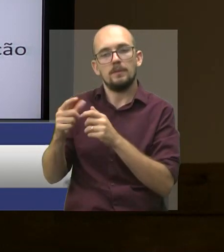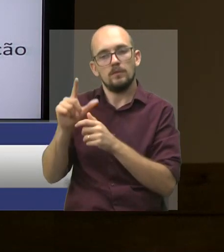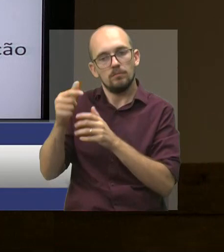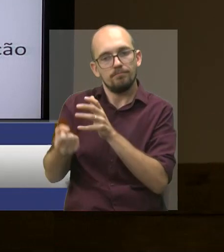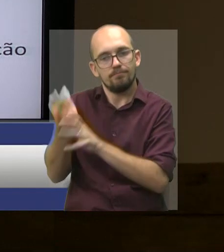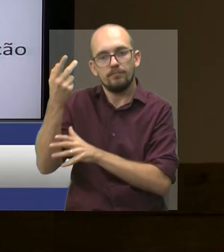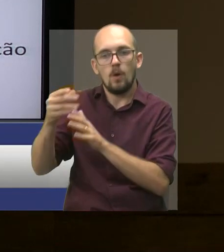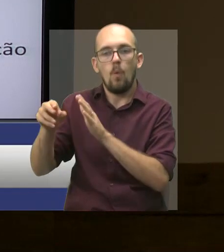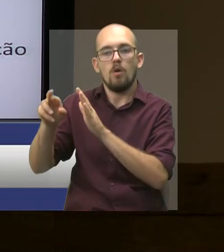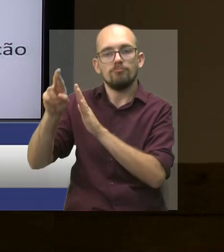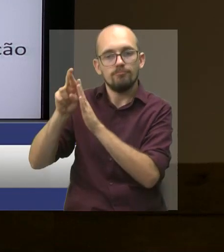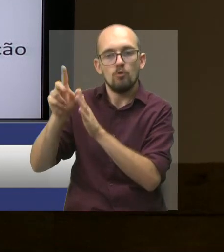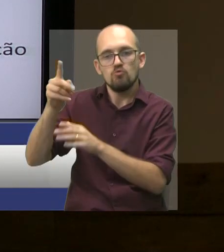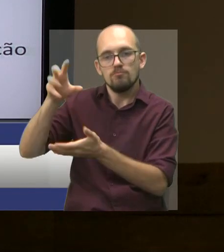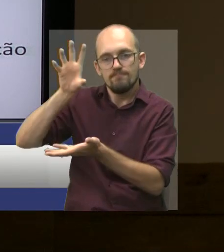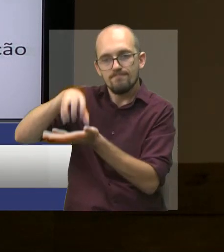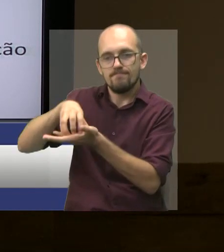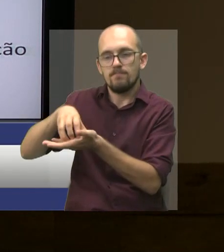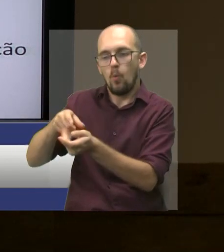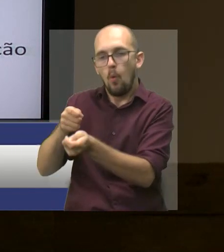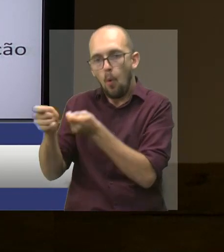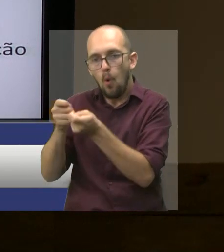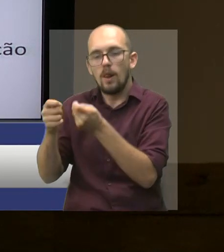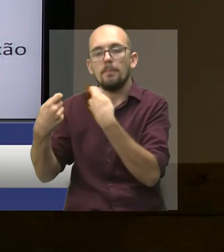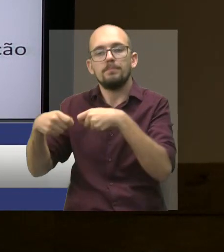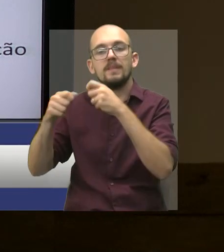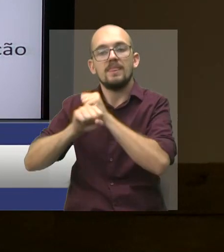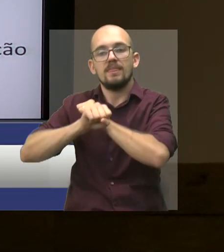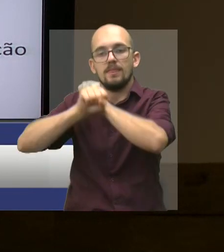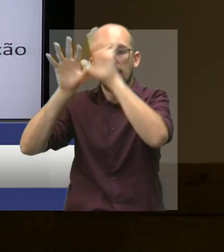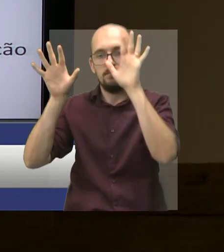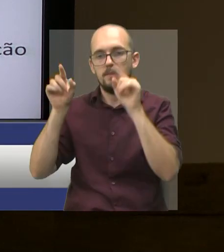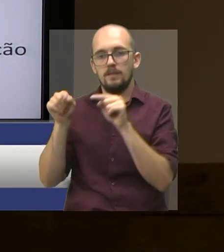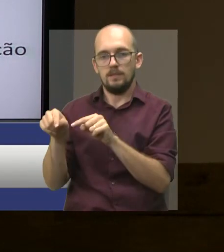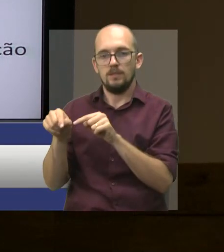que assegurará uma ampla transparência.